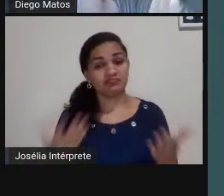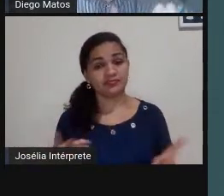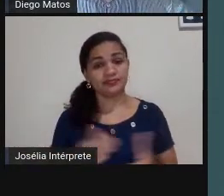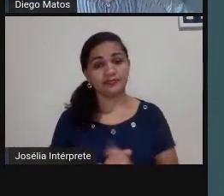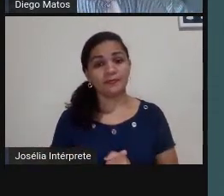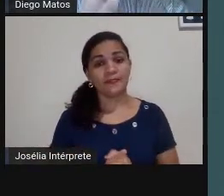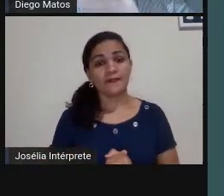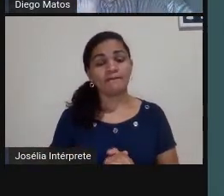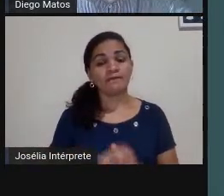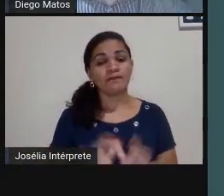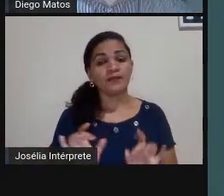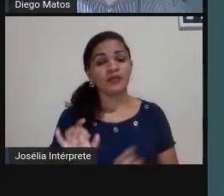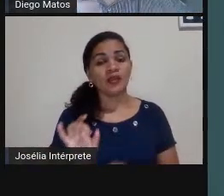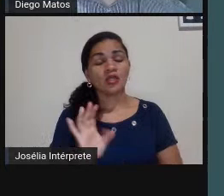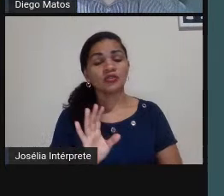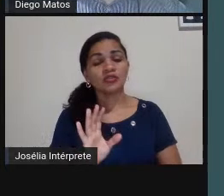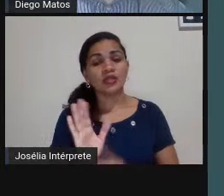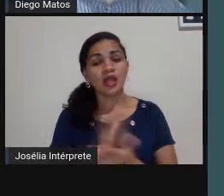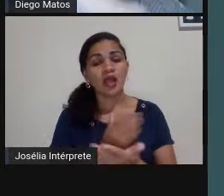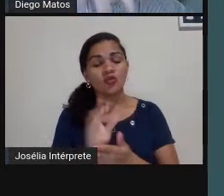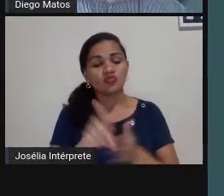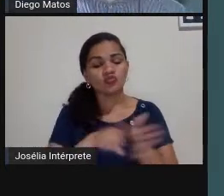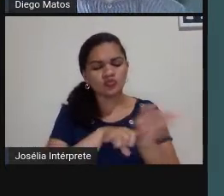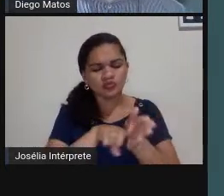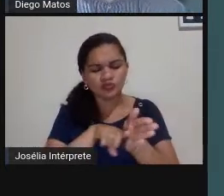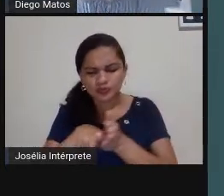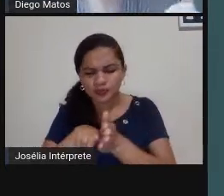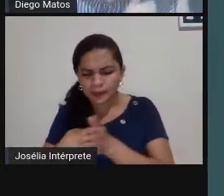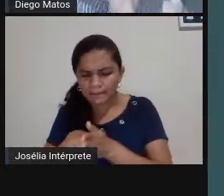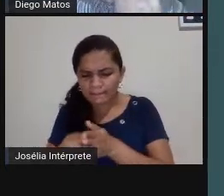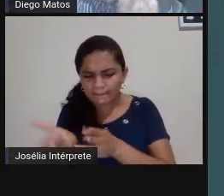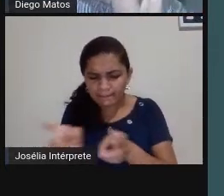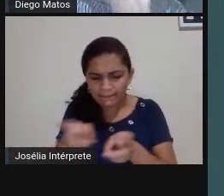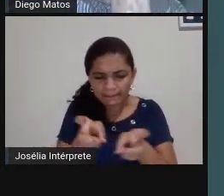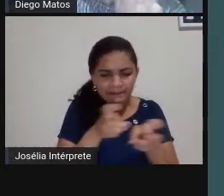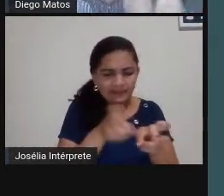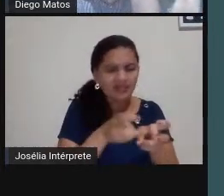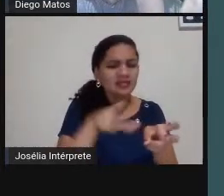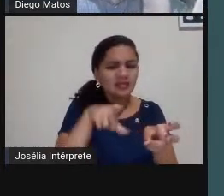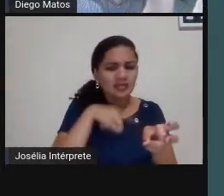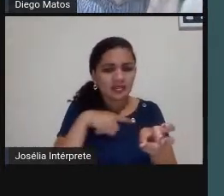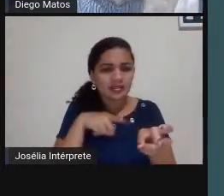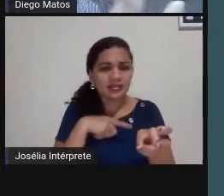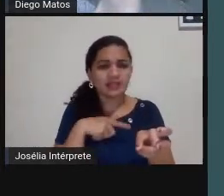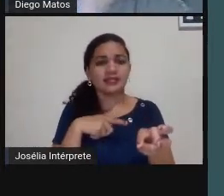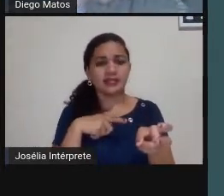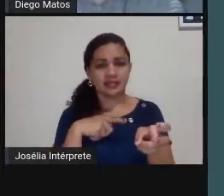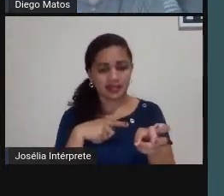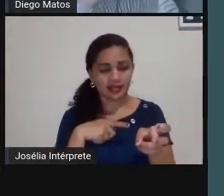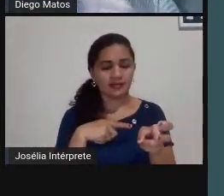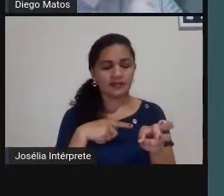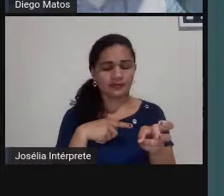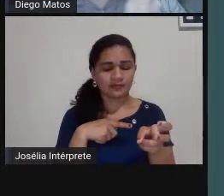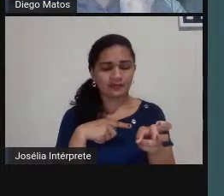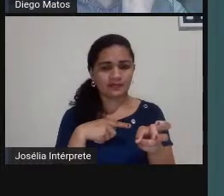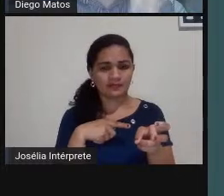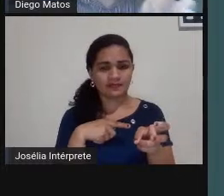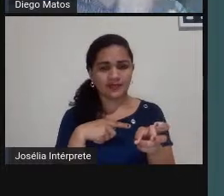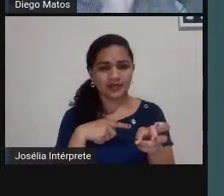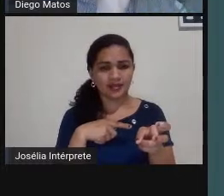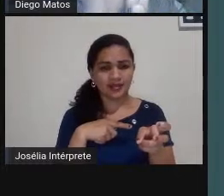só que quantas pesquisadores começaram a perceber que existia um fluxo